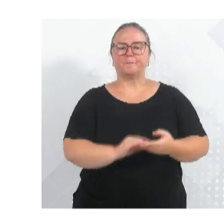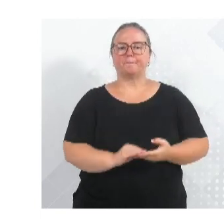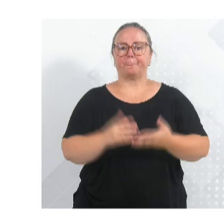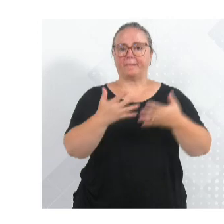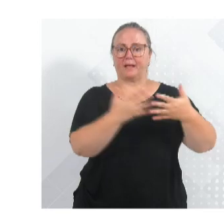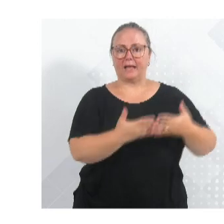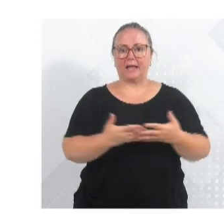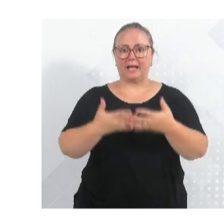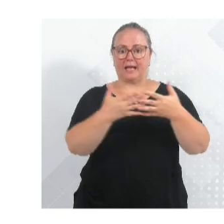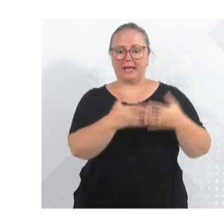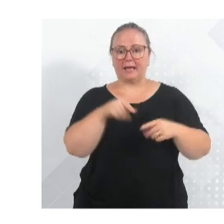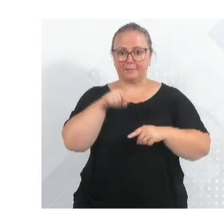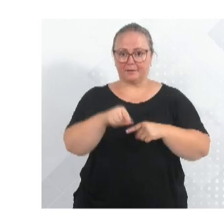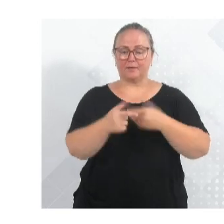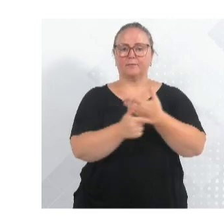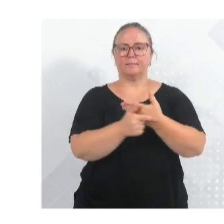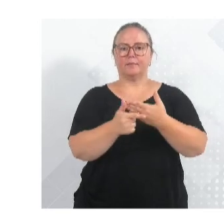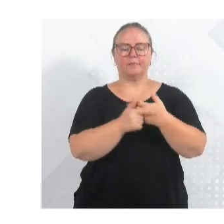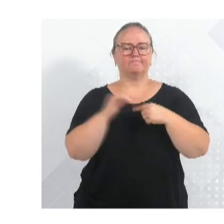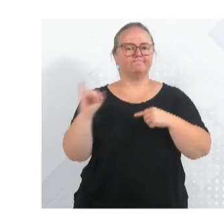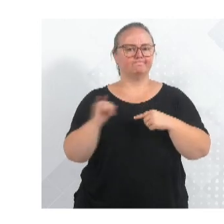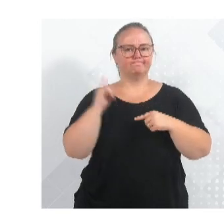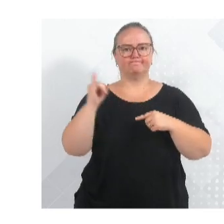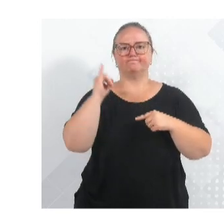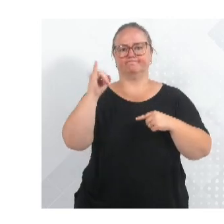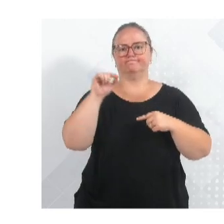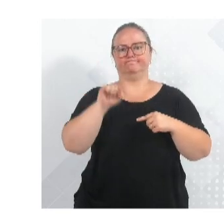papel fundamental nesse processo.